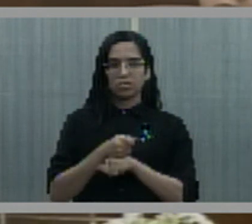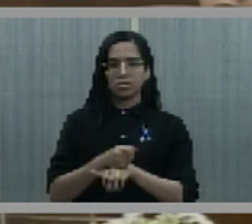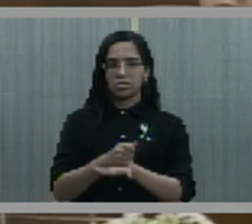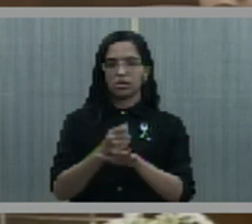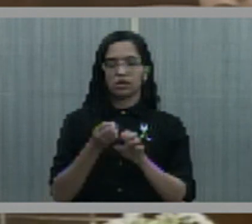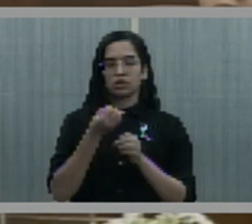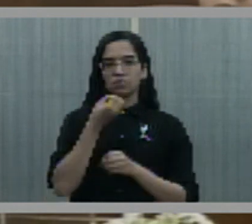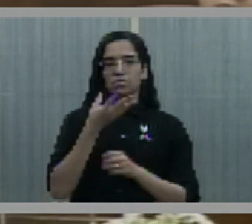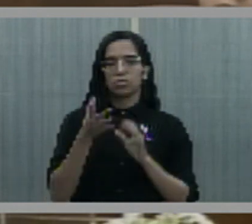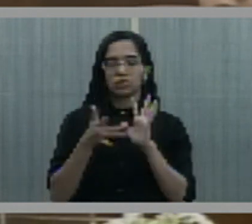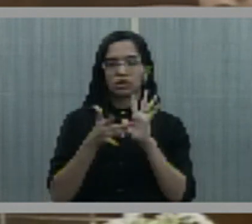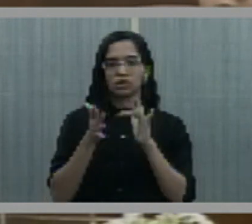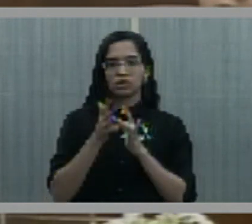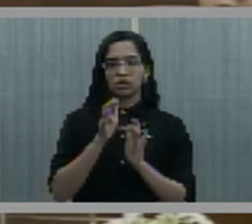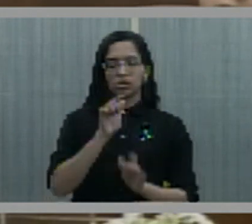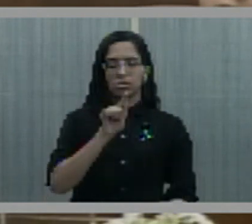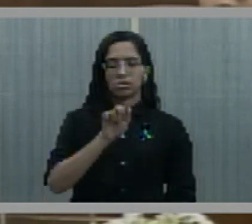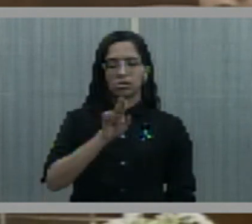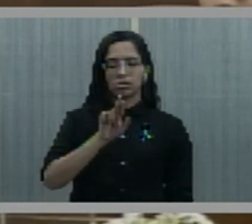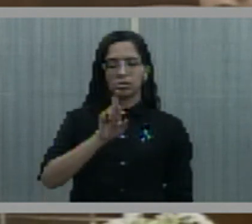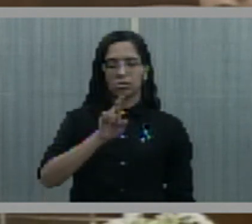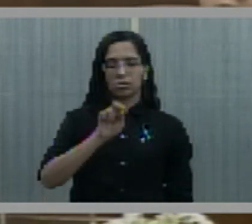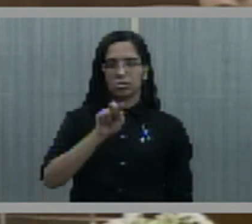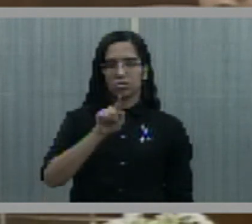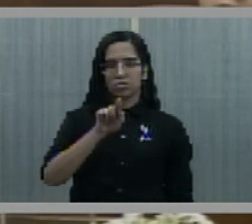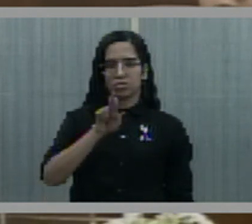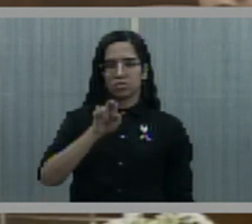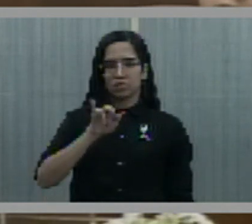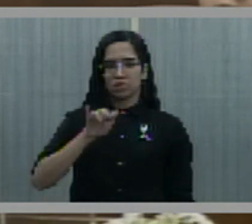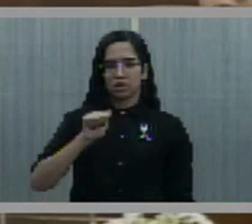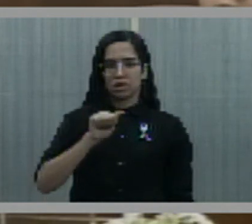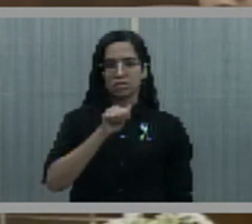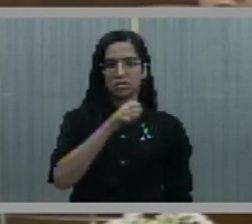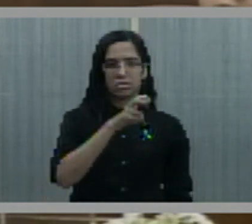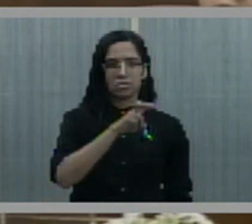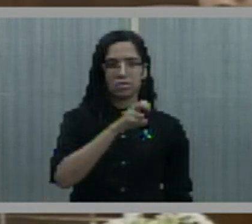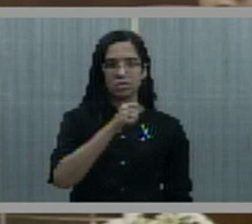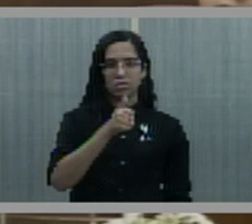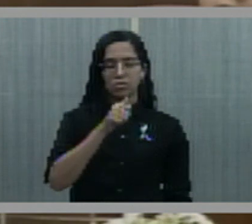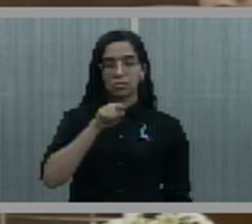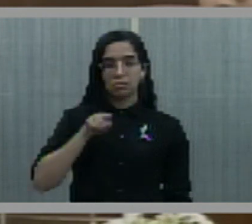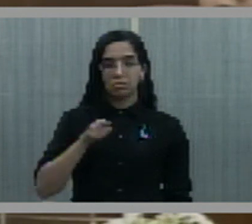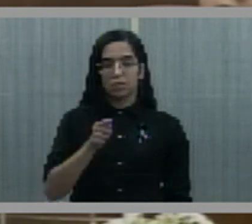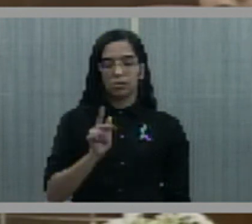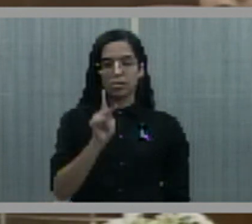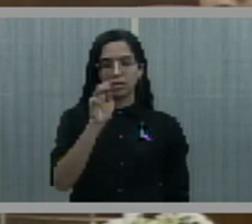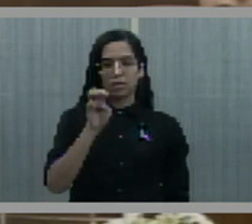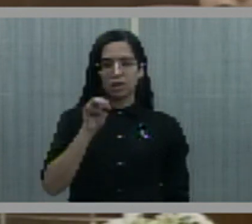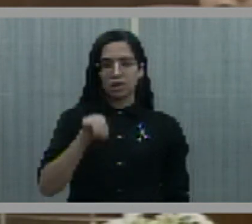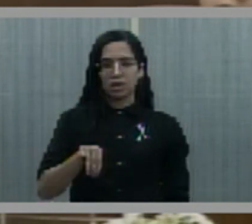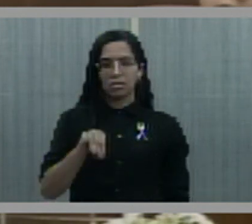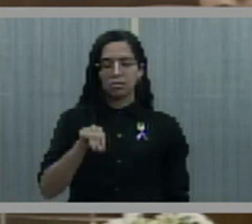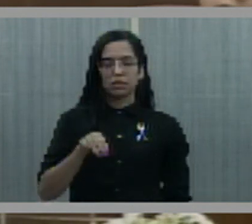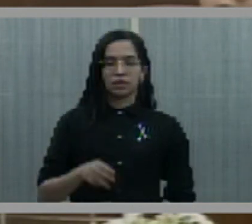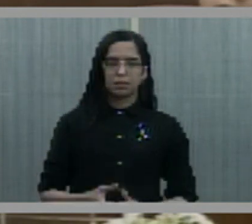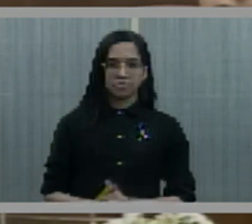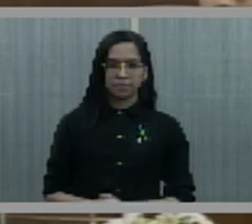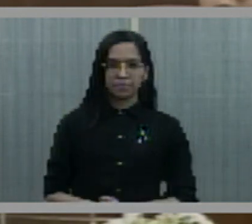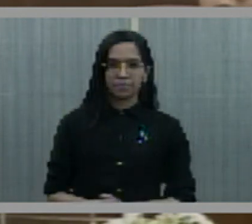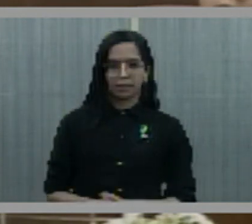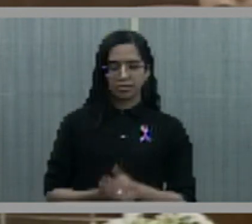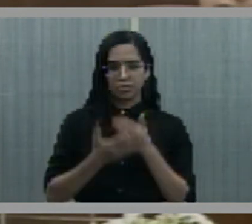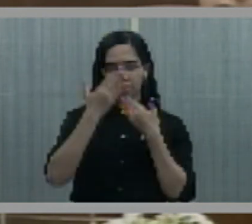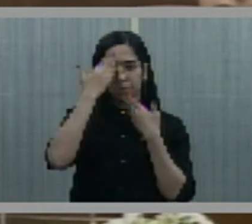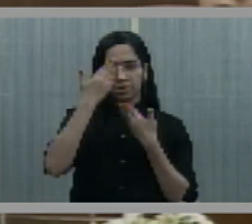Gurgueia, 51 mil quilômetros quadrados de extensão. Obrigado especial aos meus